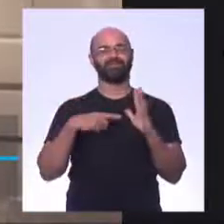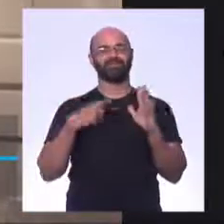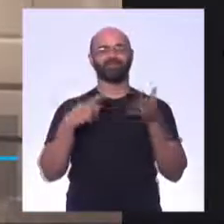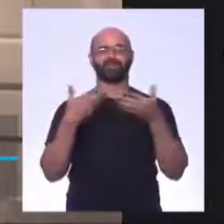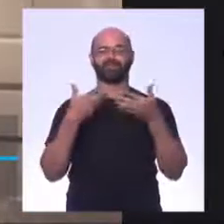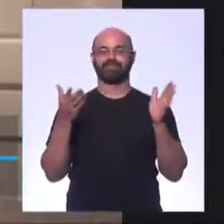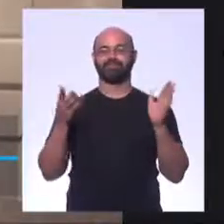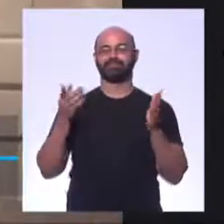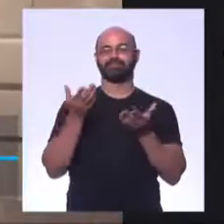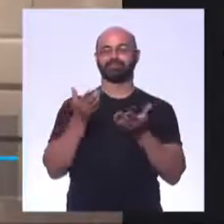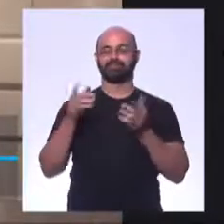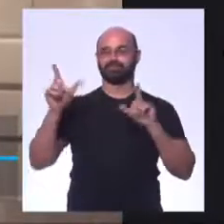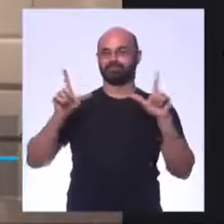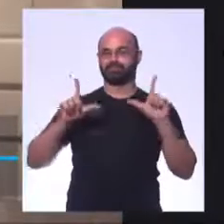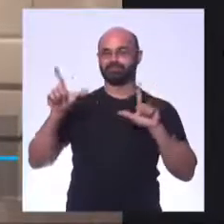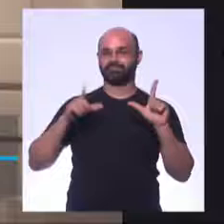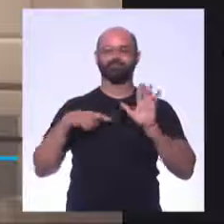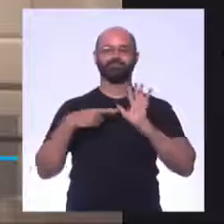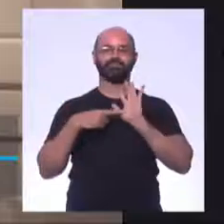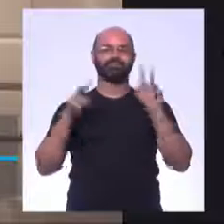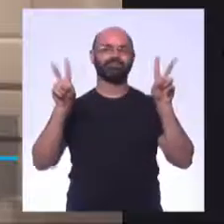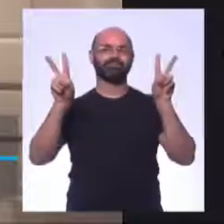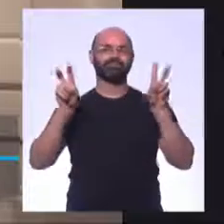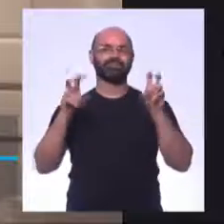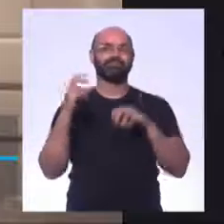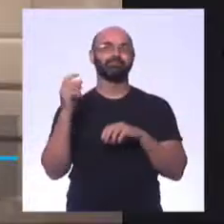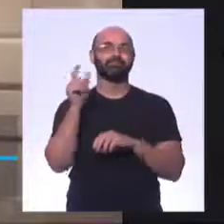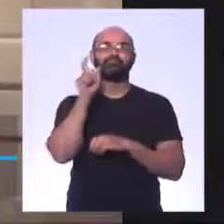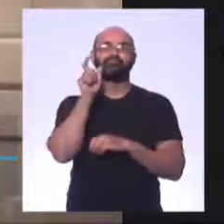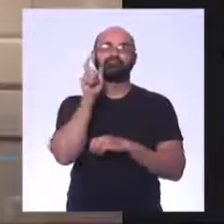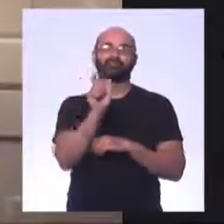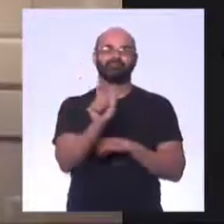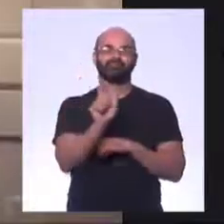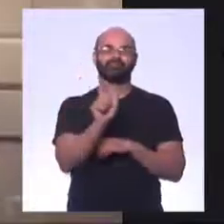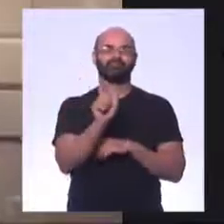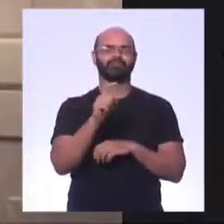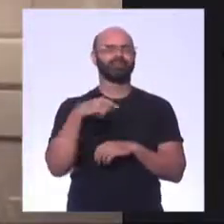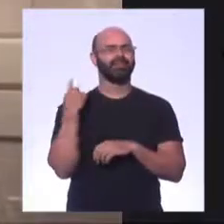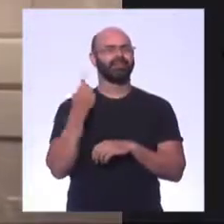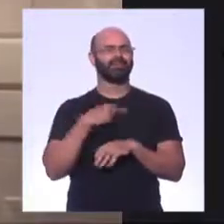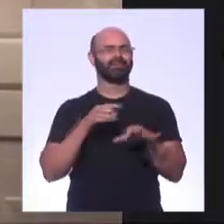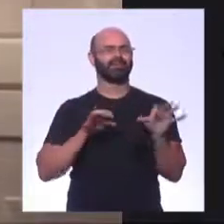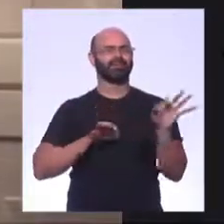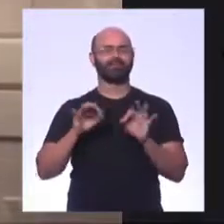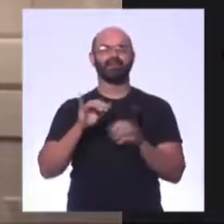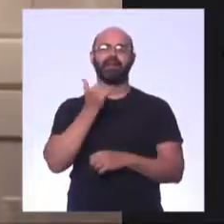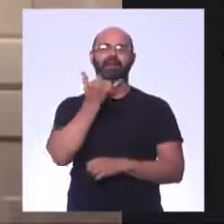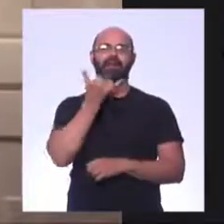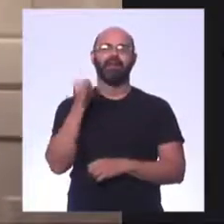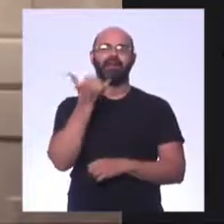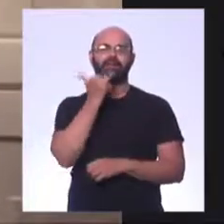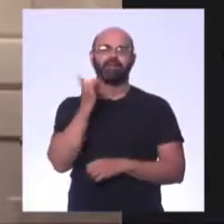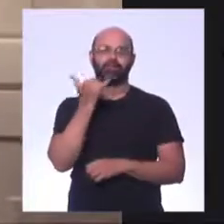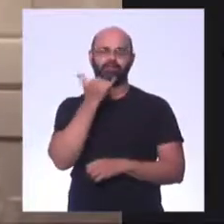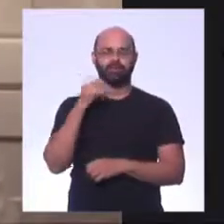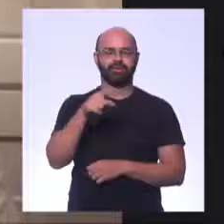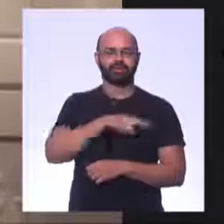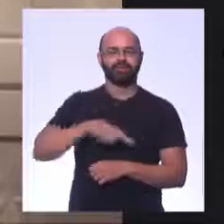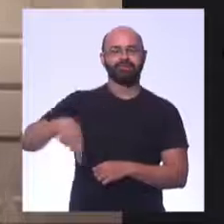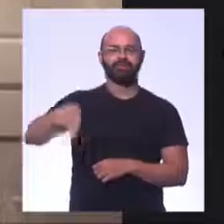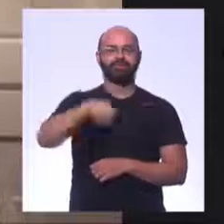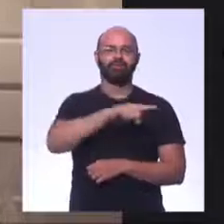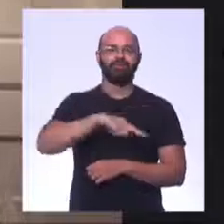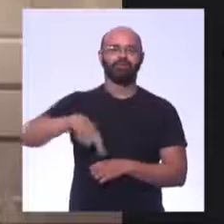muito interessante. Vai trazer como a gente pode construir um circuito elétrico. E antes da